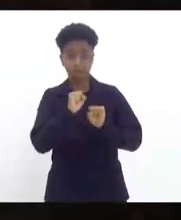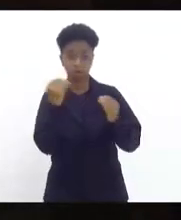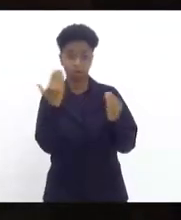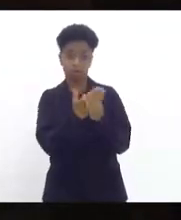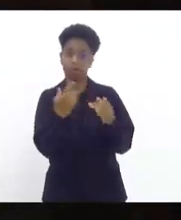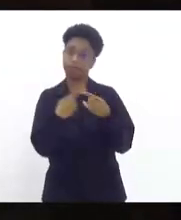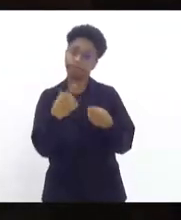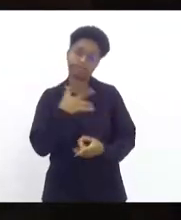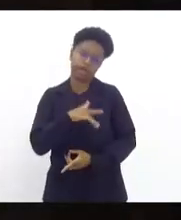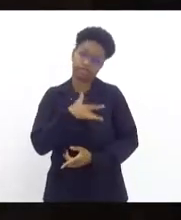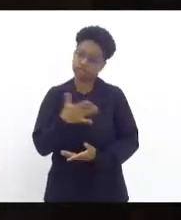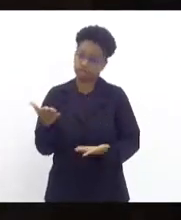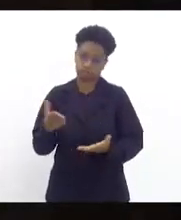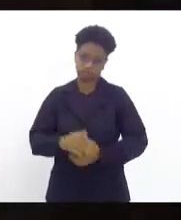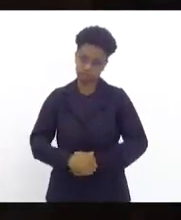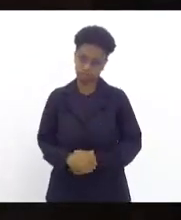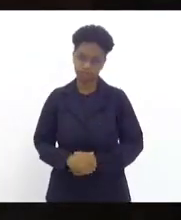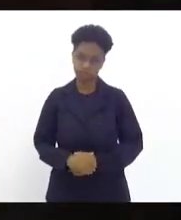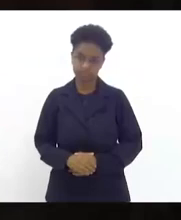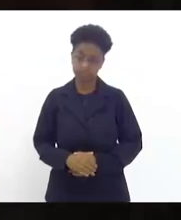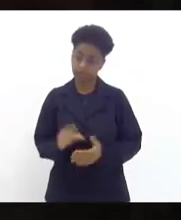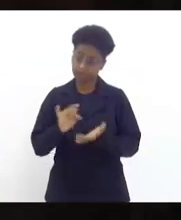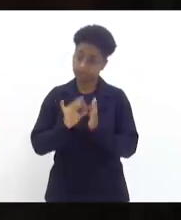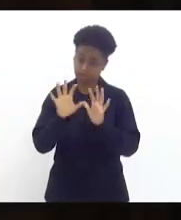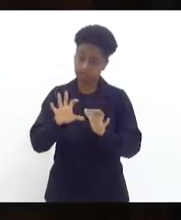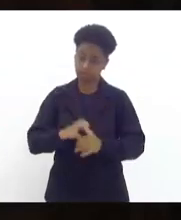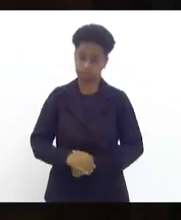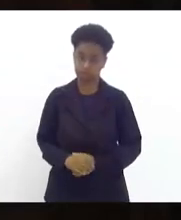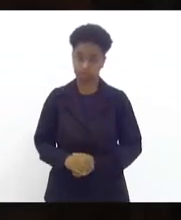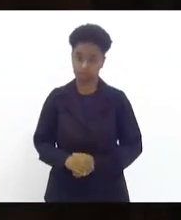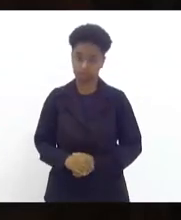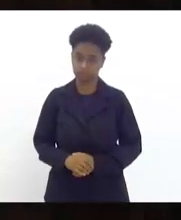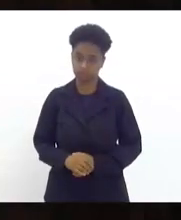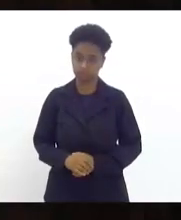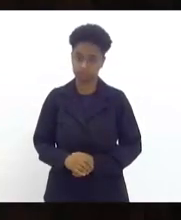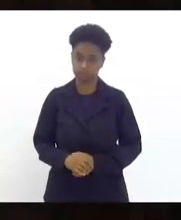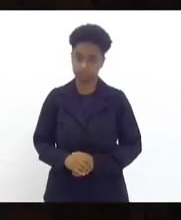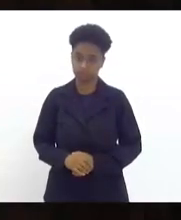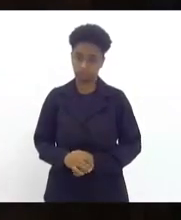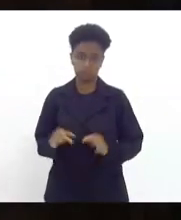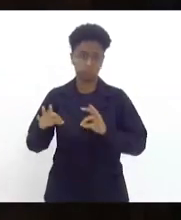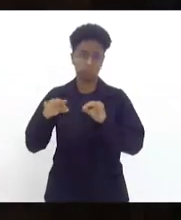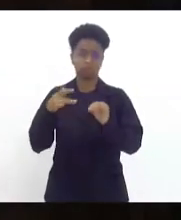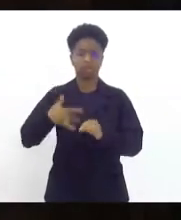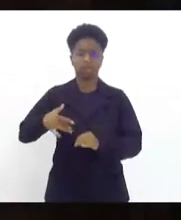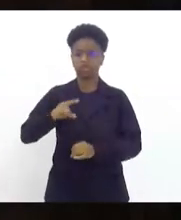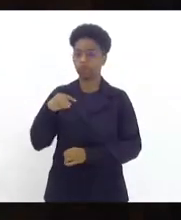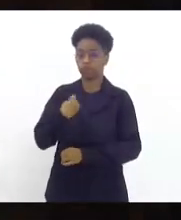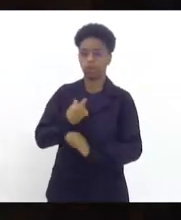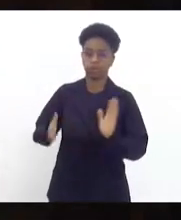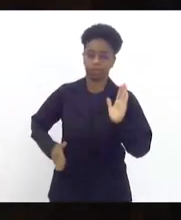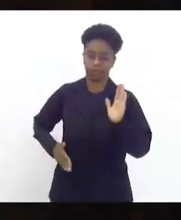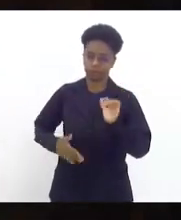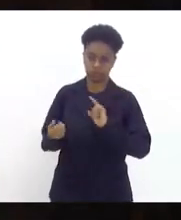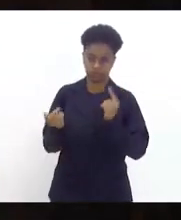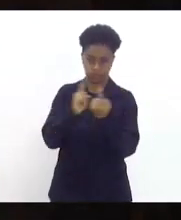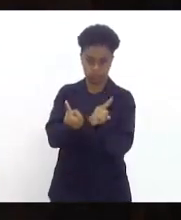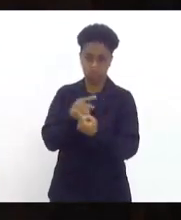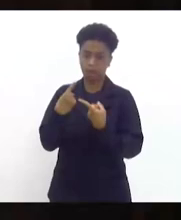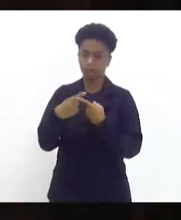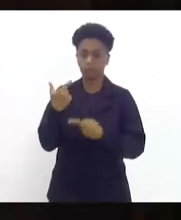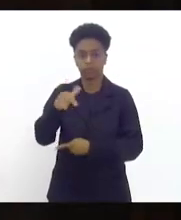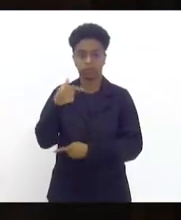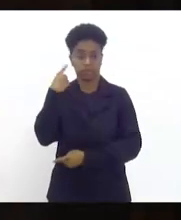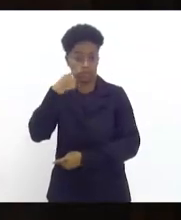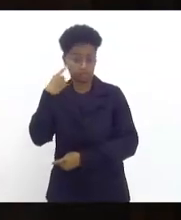porque coitado a verdade é essa é uma cambada de coitado e nós somos os marginais Porque nós não temos